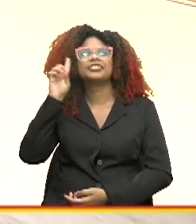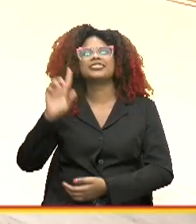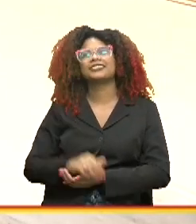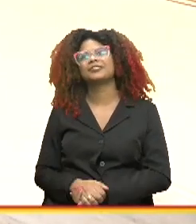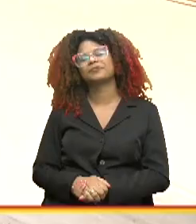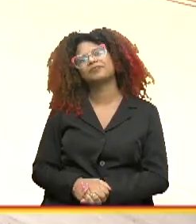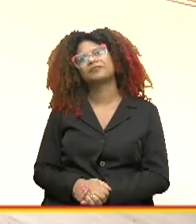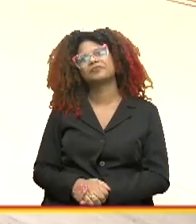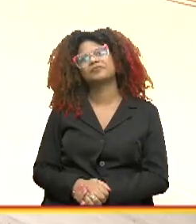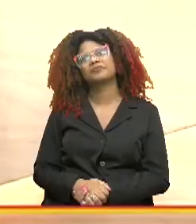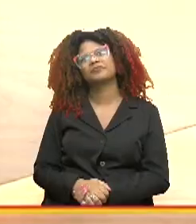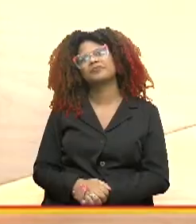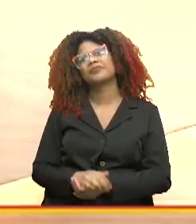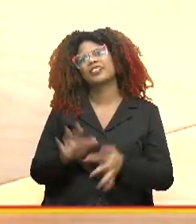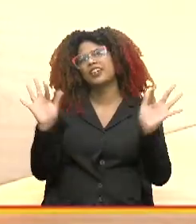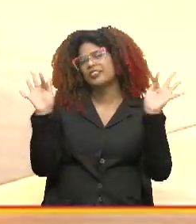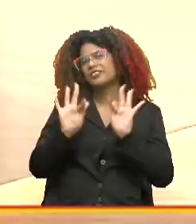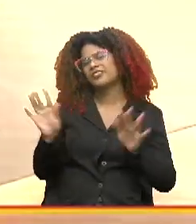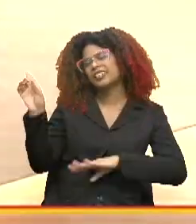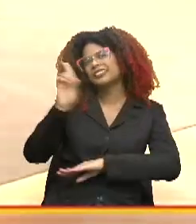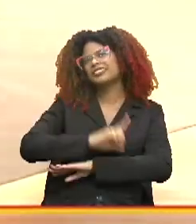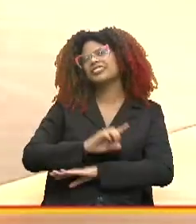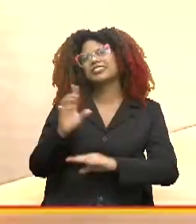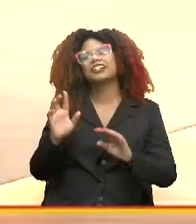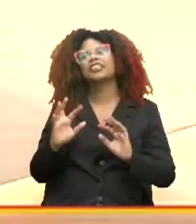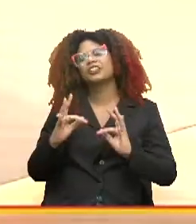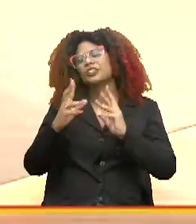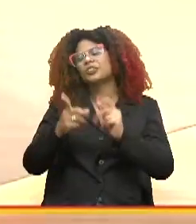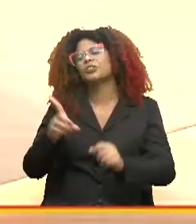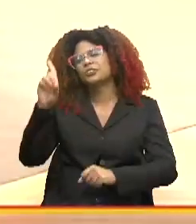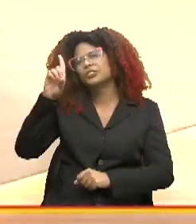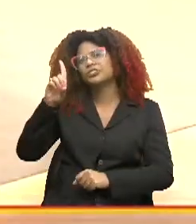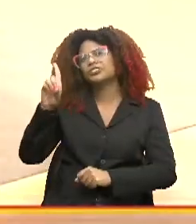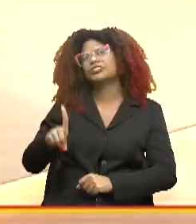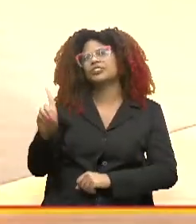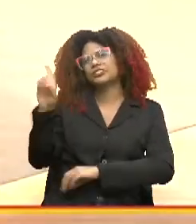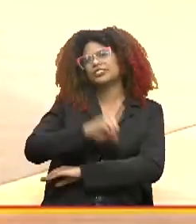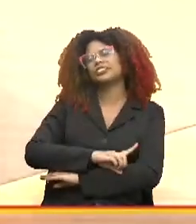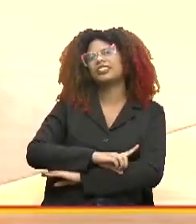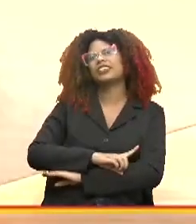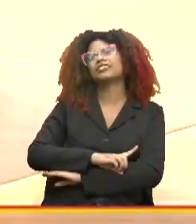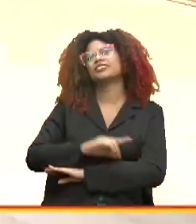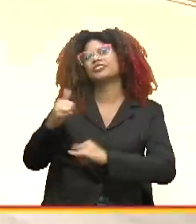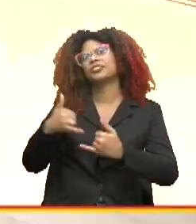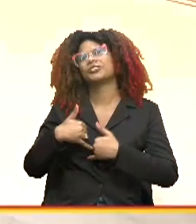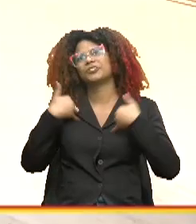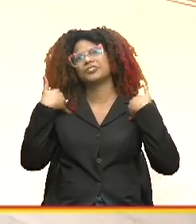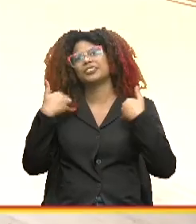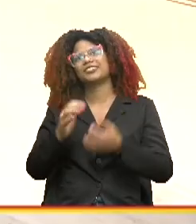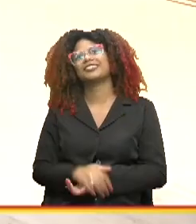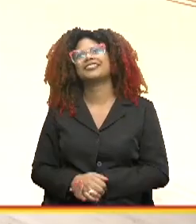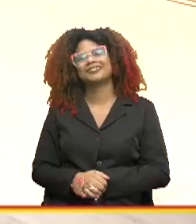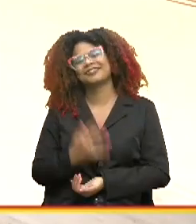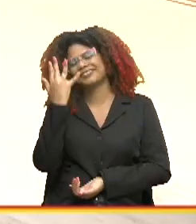então feliz dia aí que todos os dias sejam de orgulho né então ai que bonito